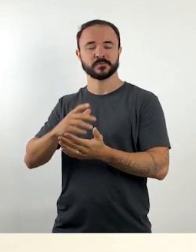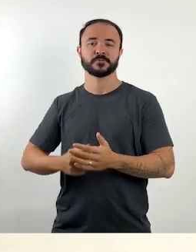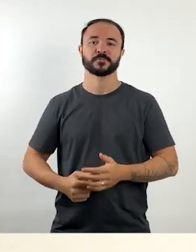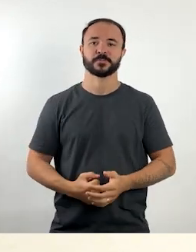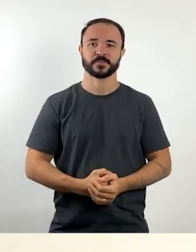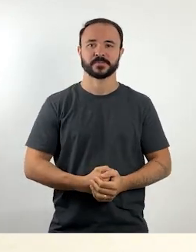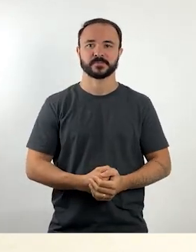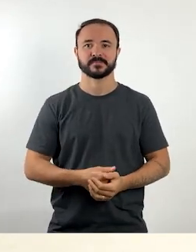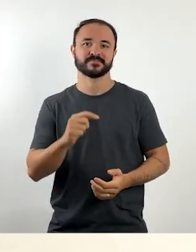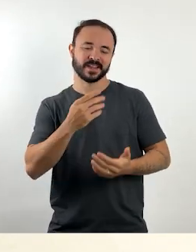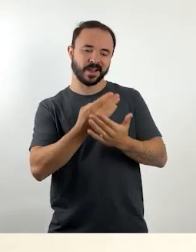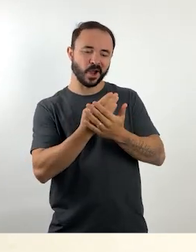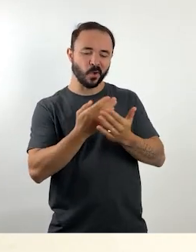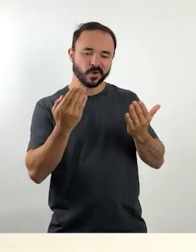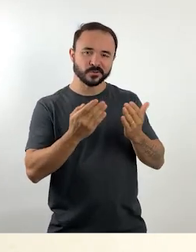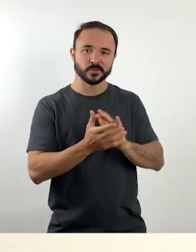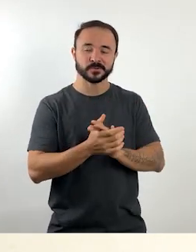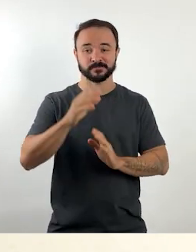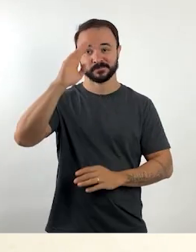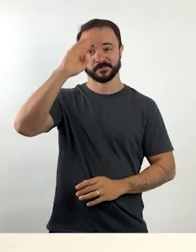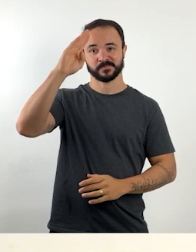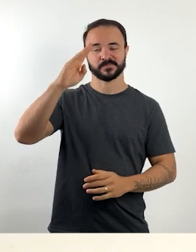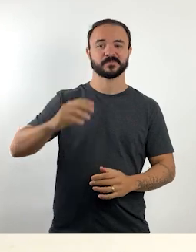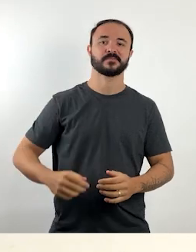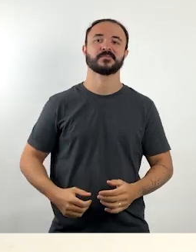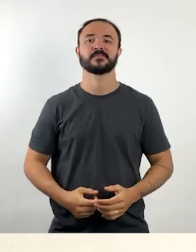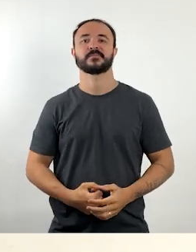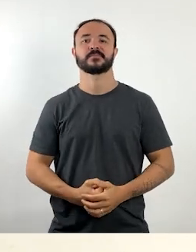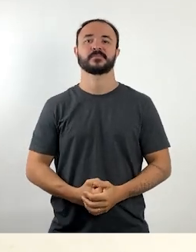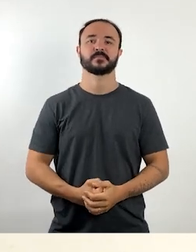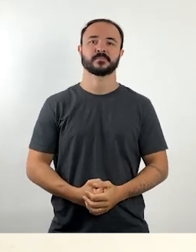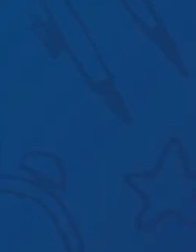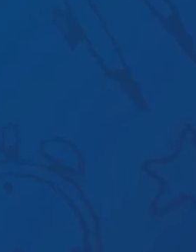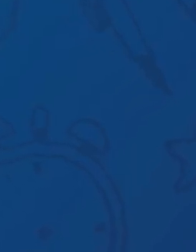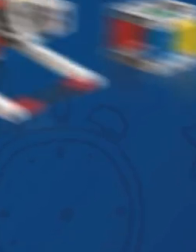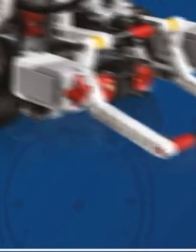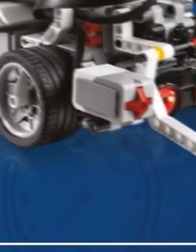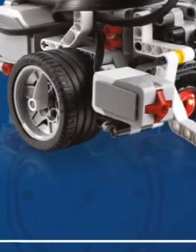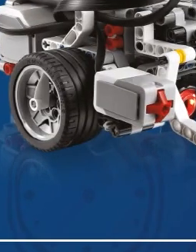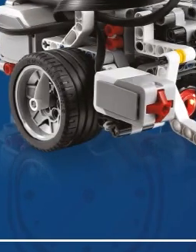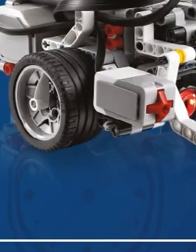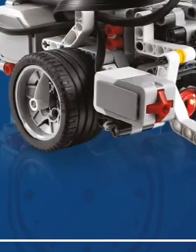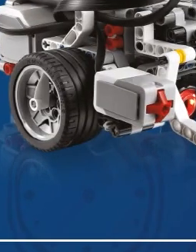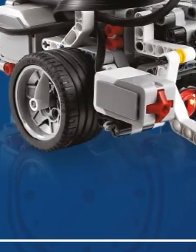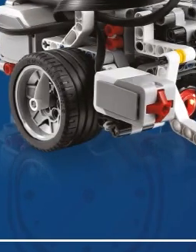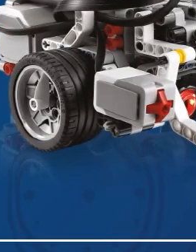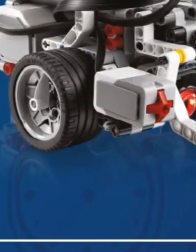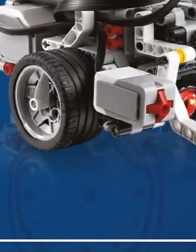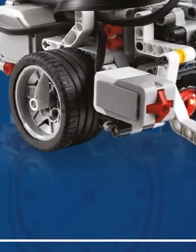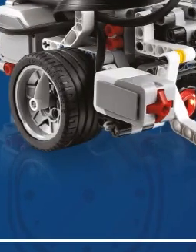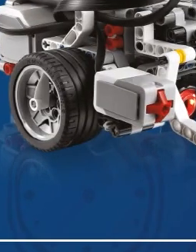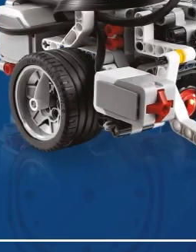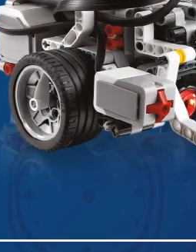peças e fazer a montagem. Essa foi a nossa aula de hoje. Até mais!